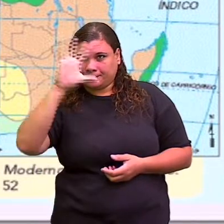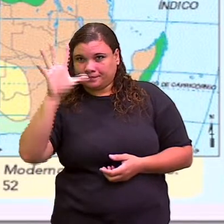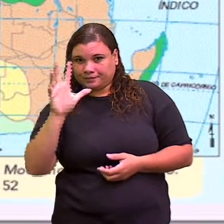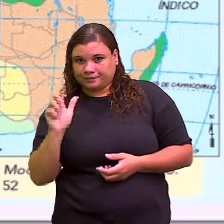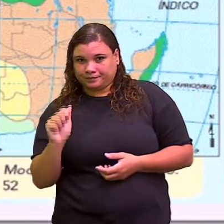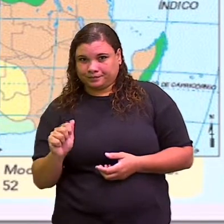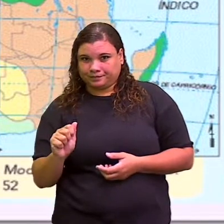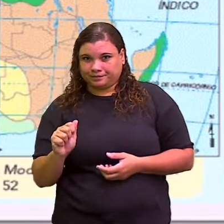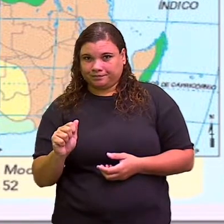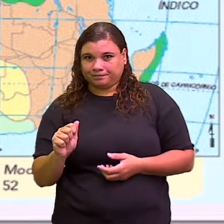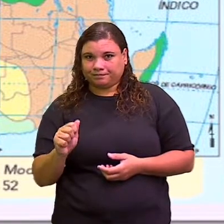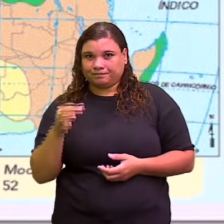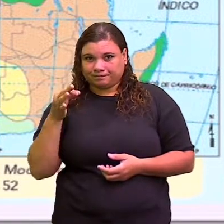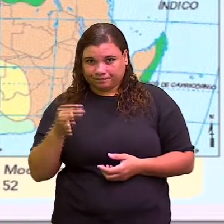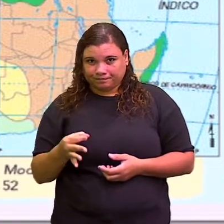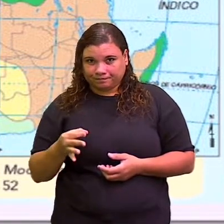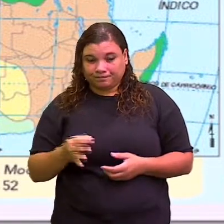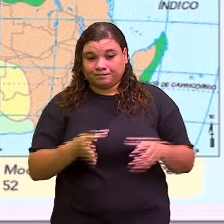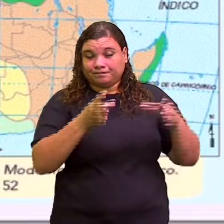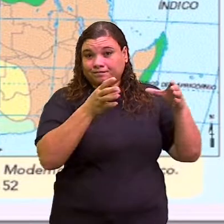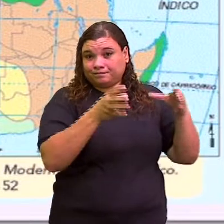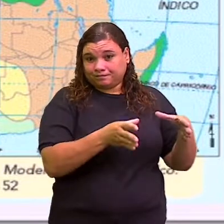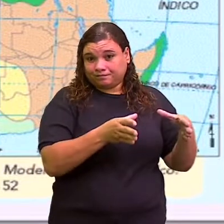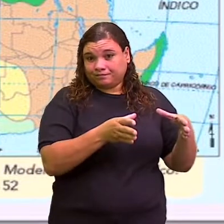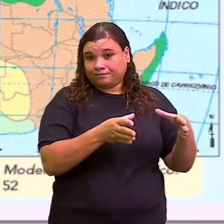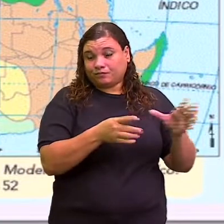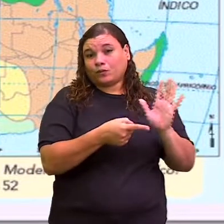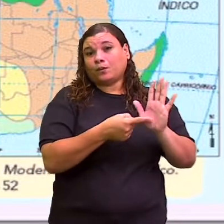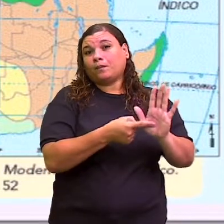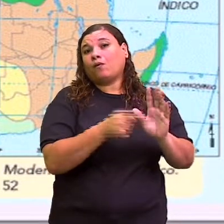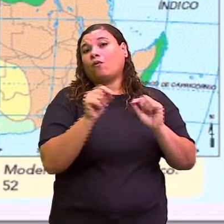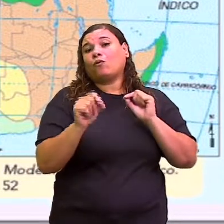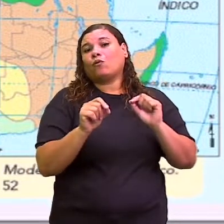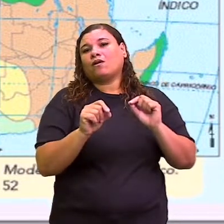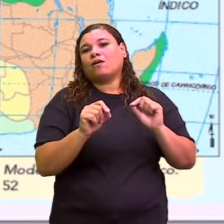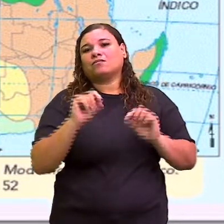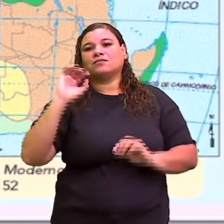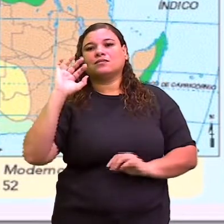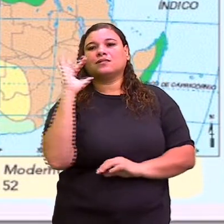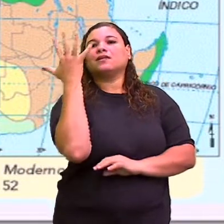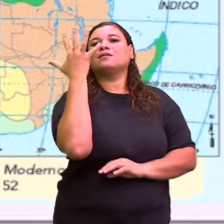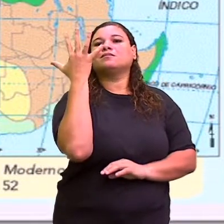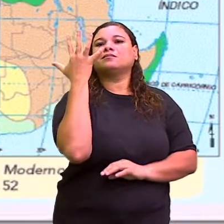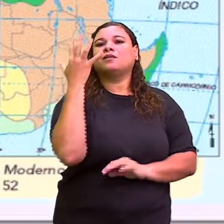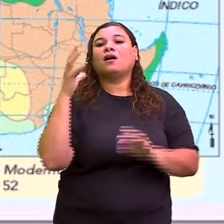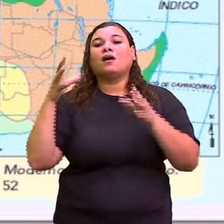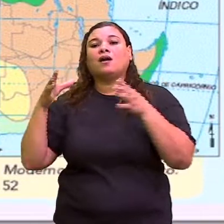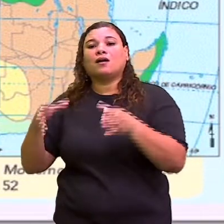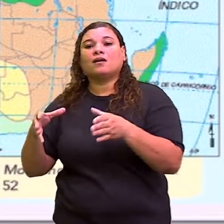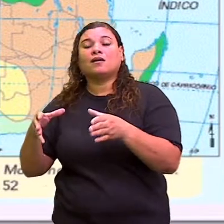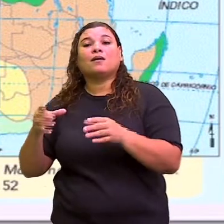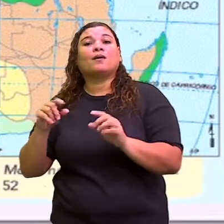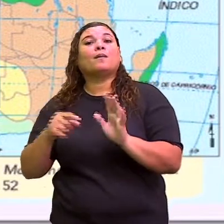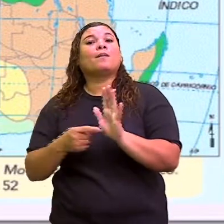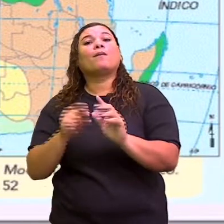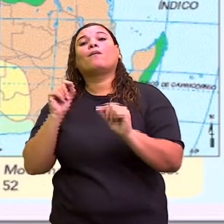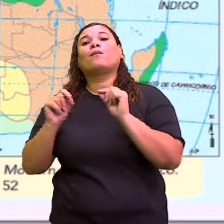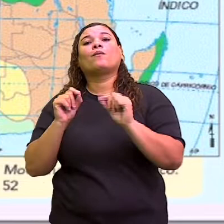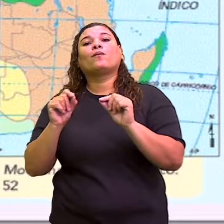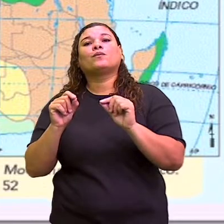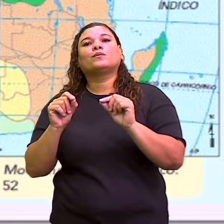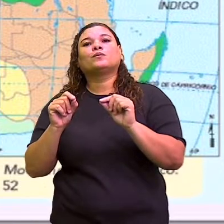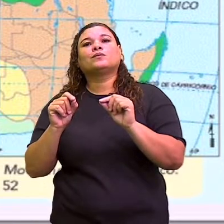o clima e nós temos o outro mapa mostrando a vegetação. Por quê?